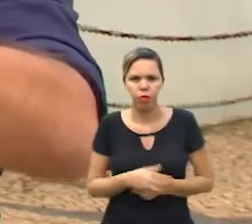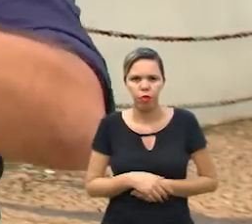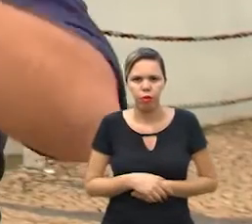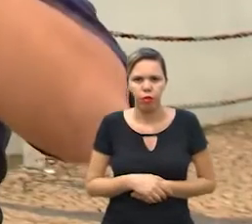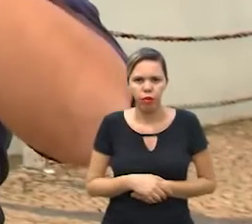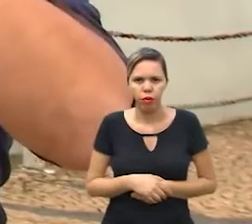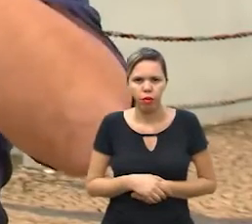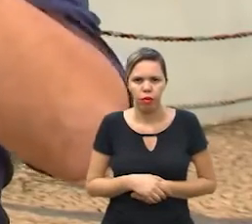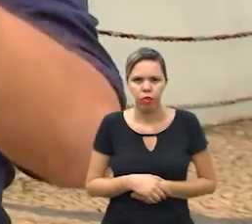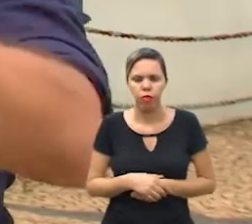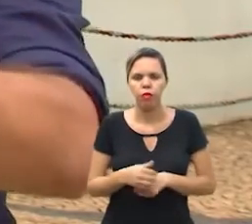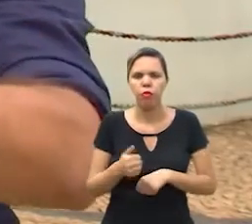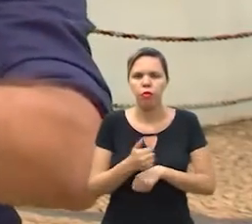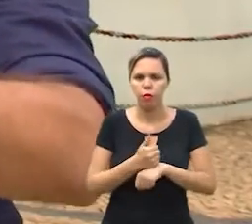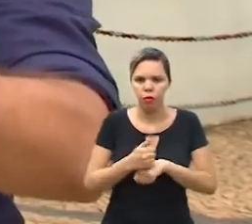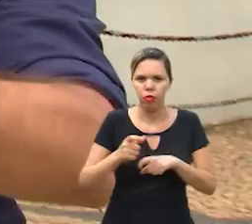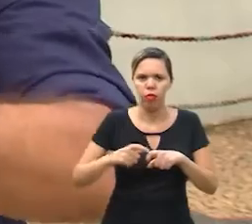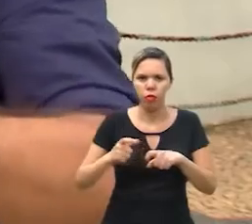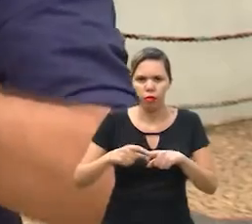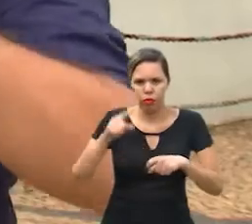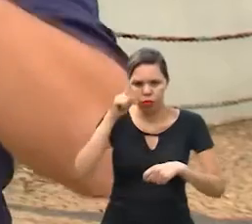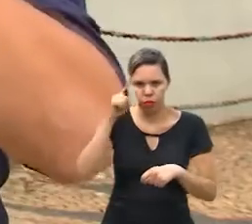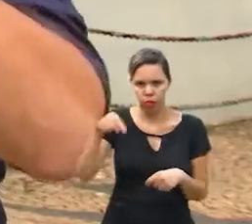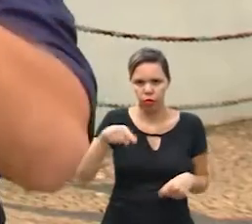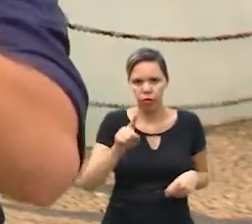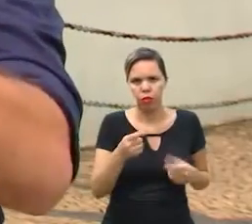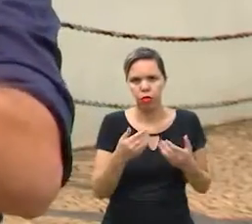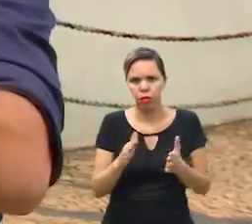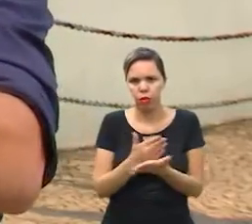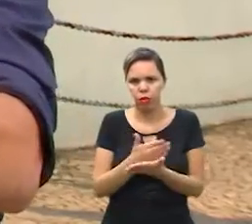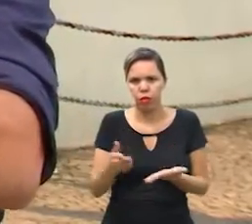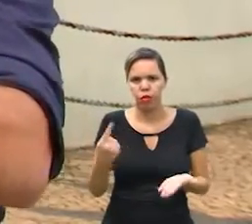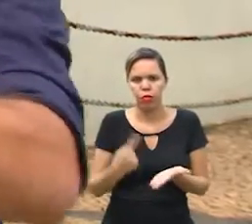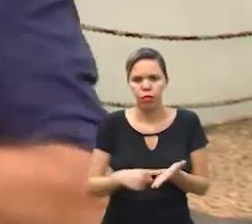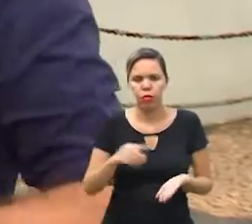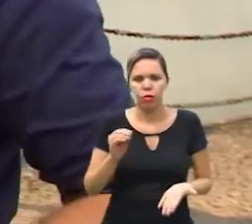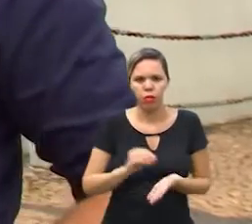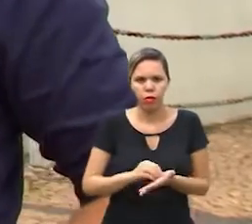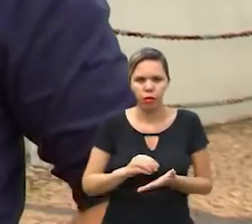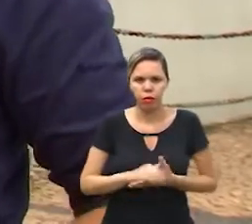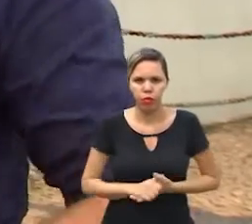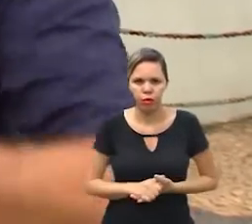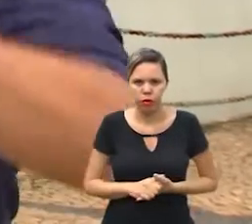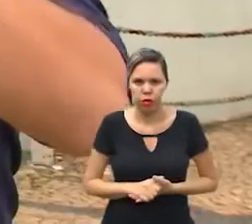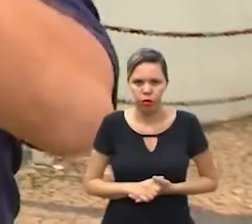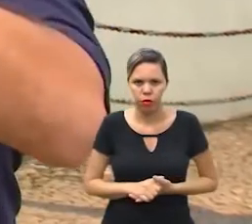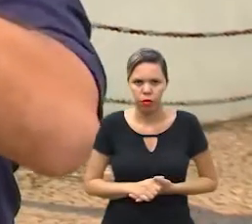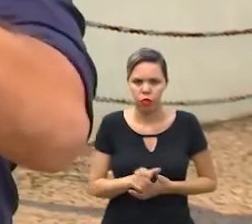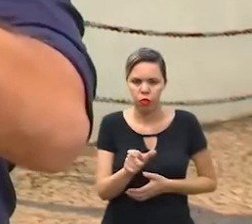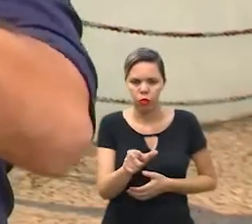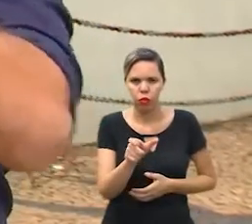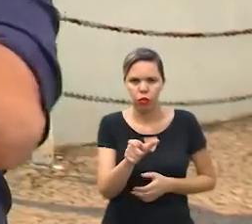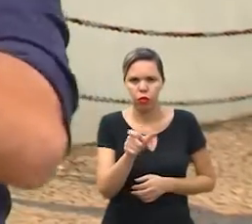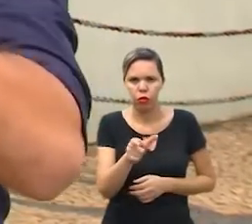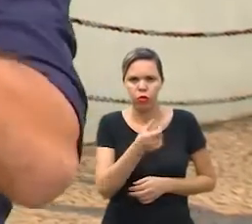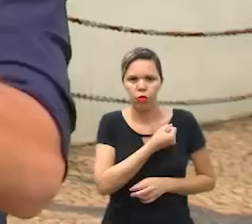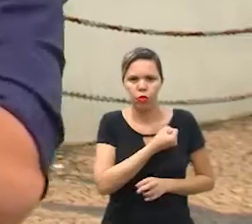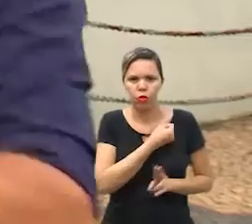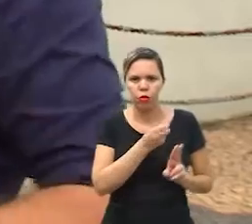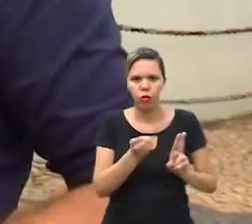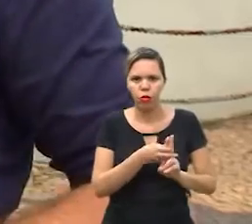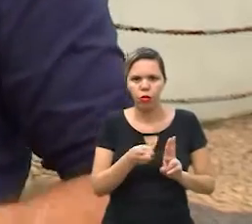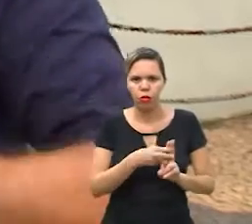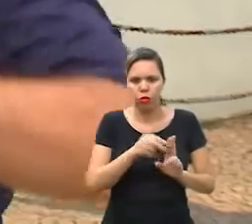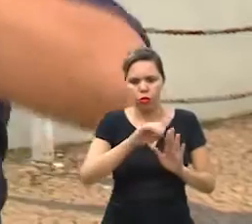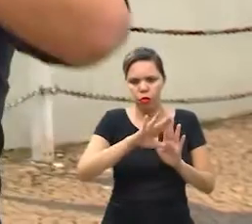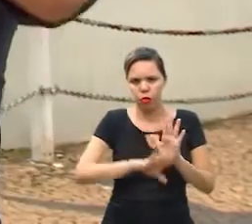que ter a especialidade, a data que ela deu a entrada no agendamento e o cartão do SUS, o número